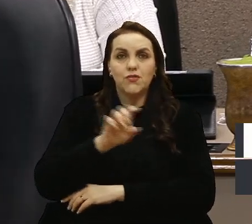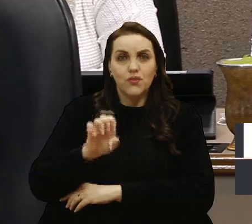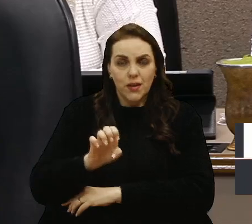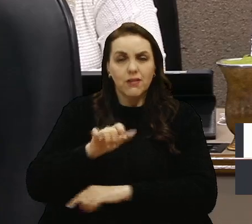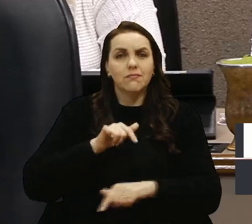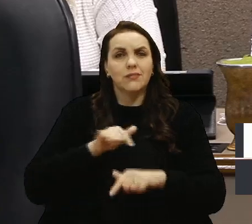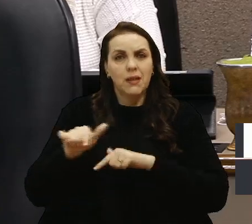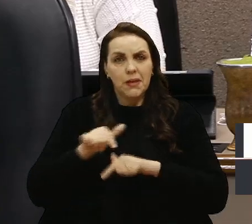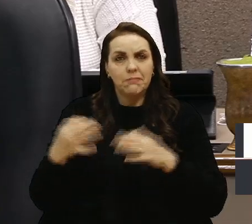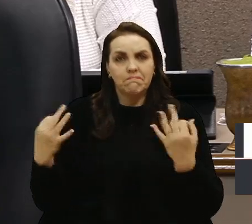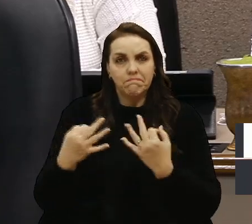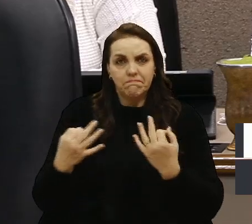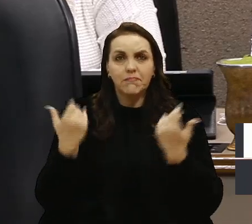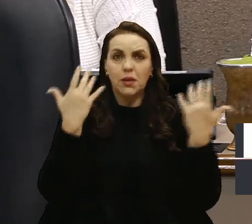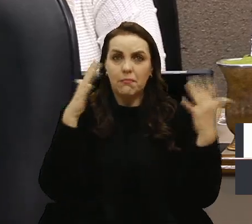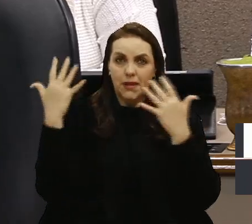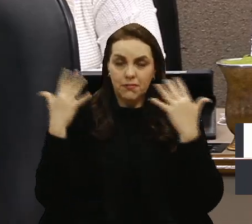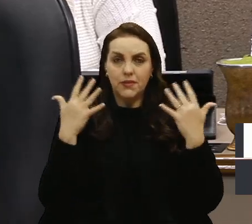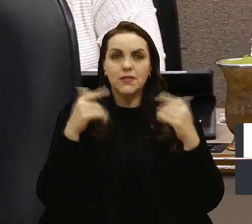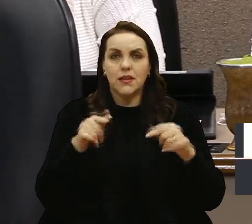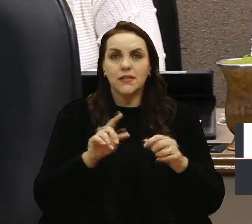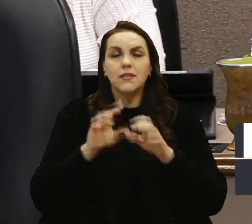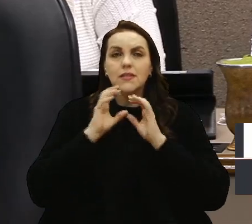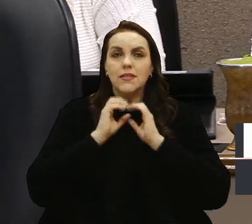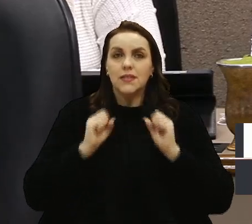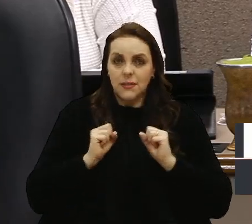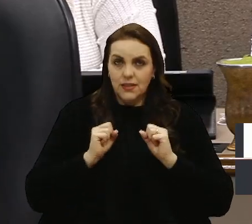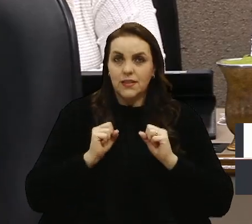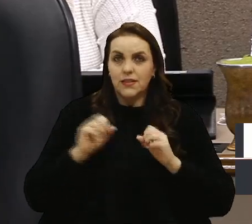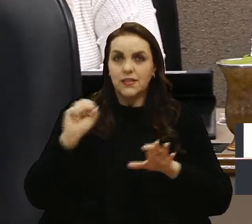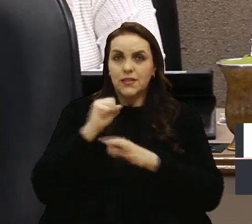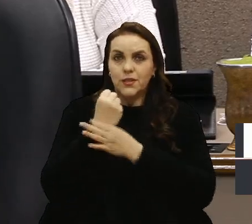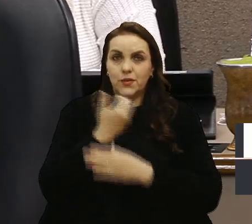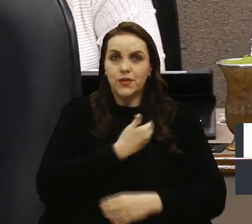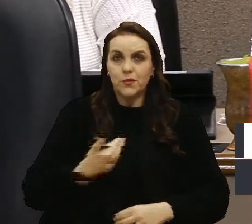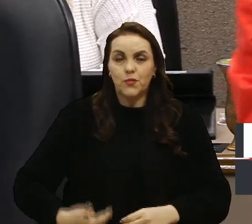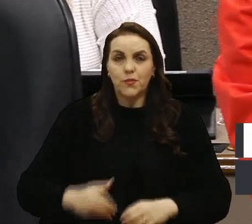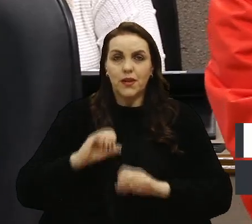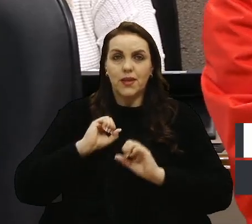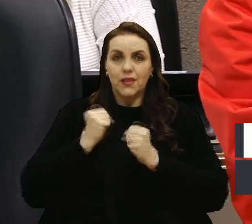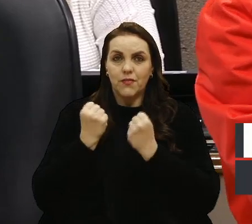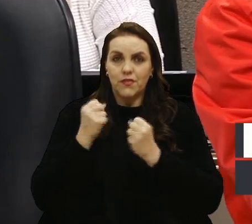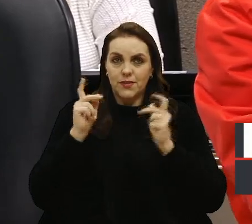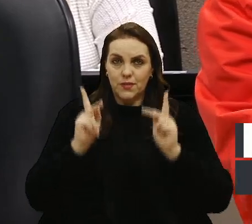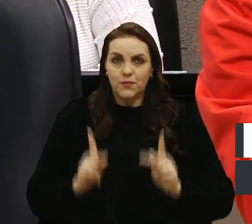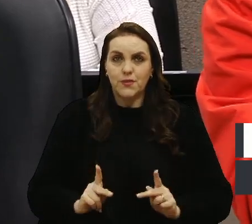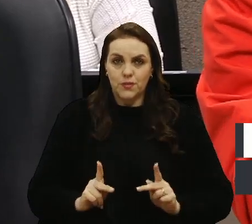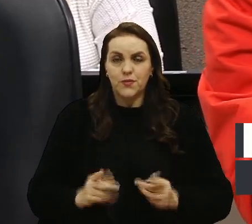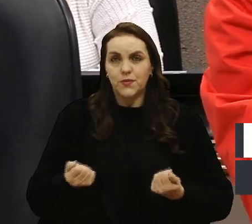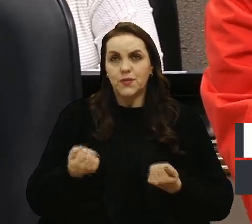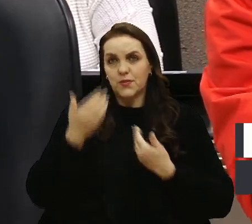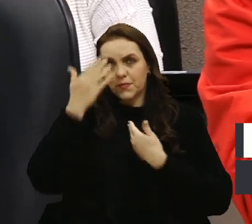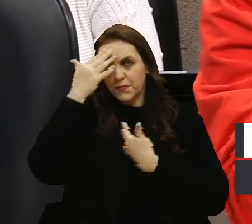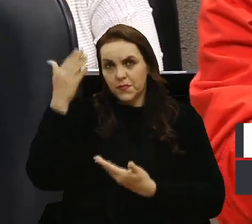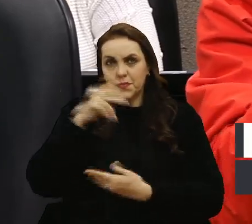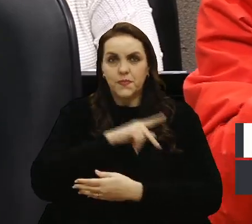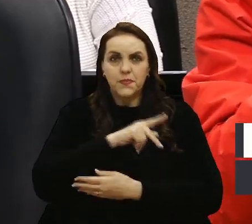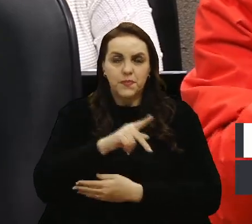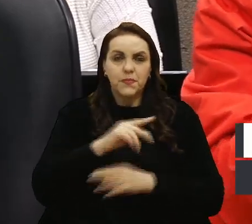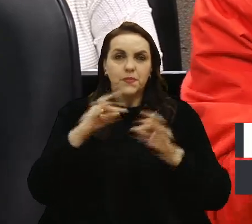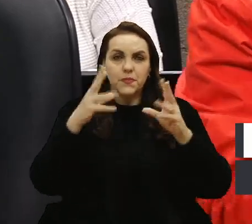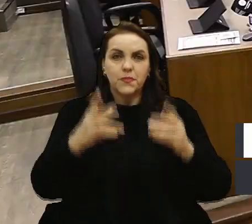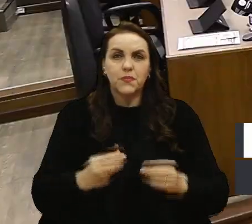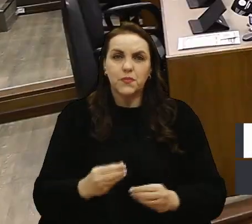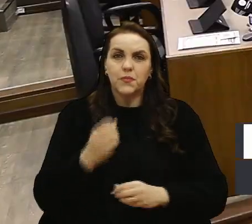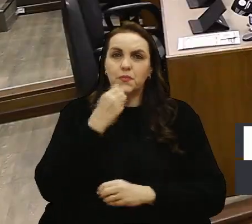vocês têm executado aí na nossa Secretaria de Segurança Pública em defesa das pessoas. Era isso, senhor presidente, nobres colegas vereadores, e a todos um muito bom